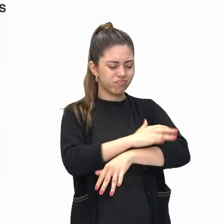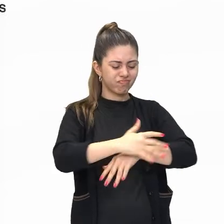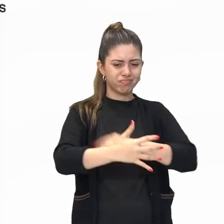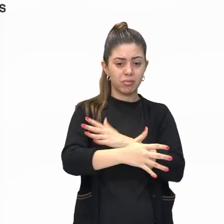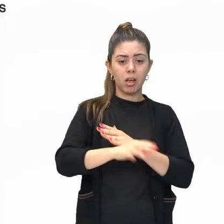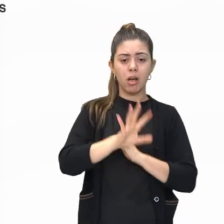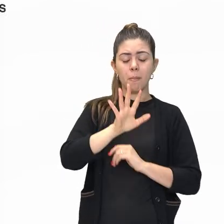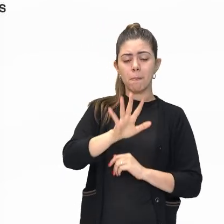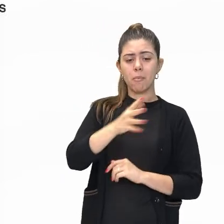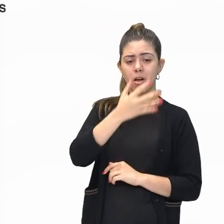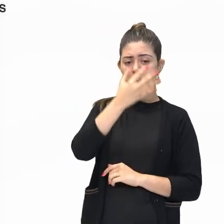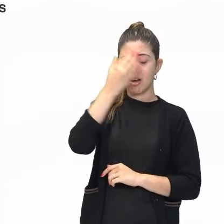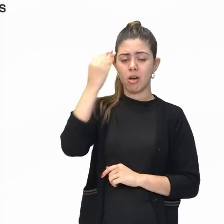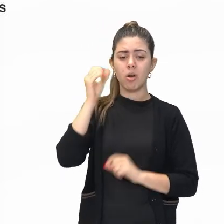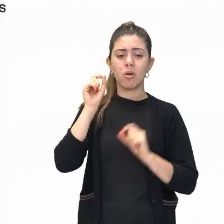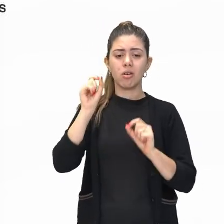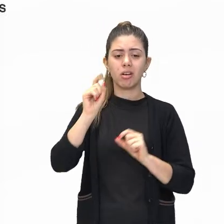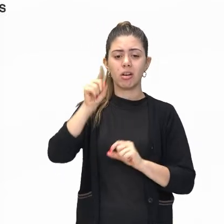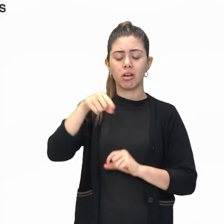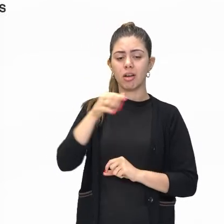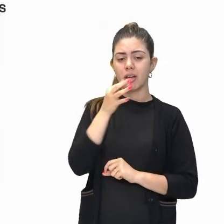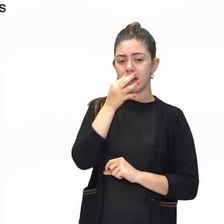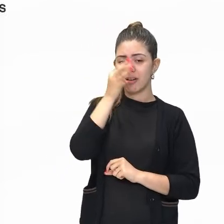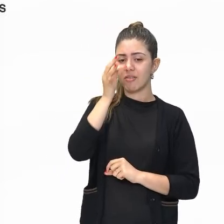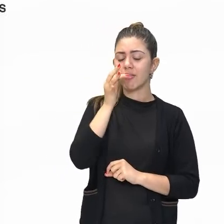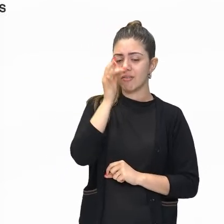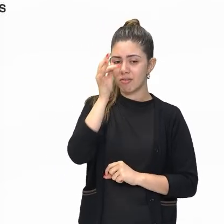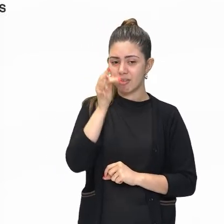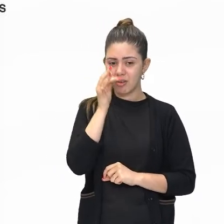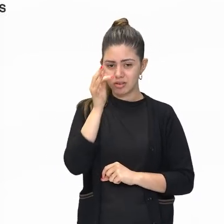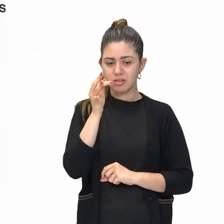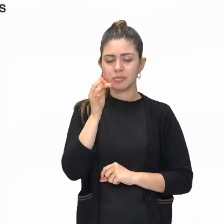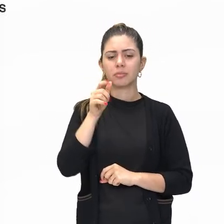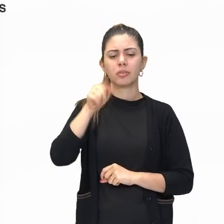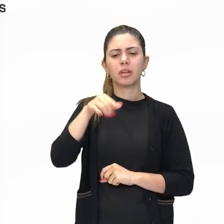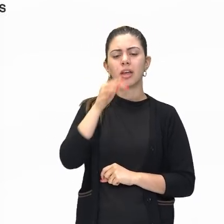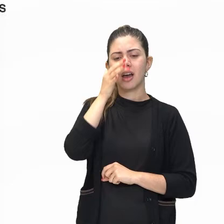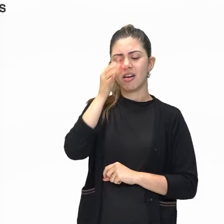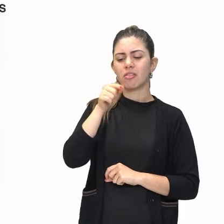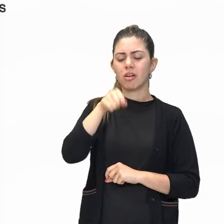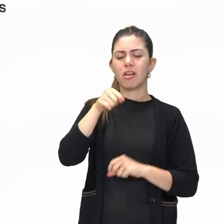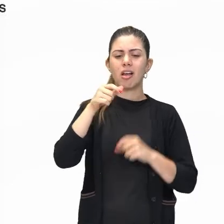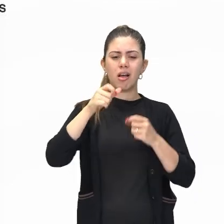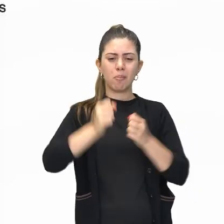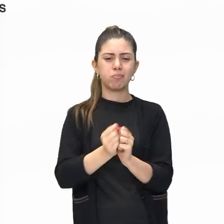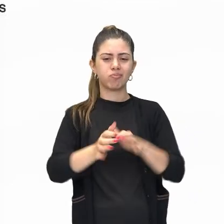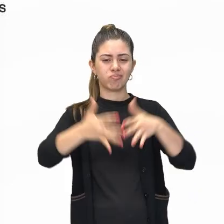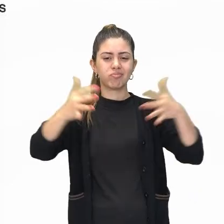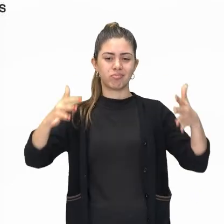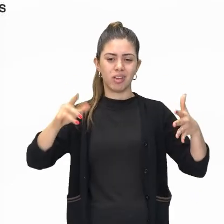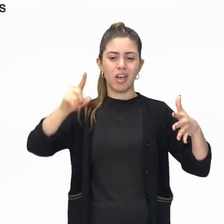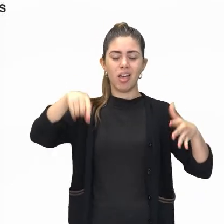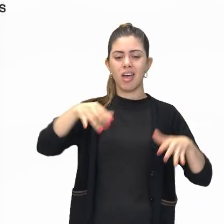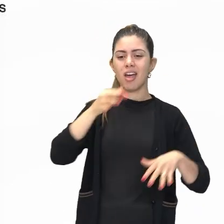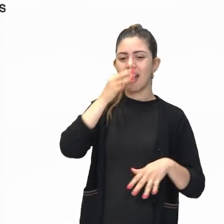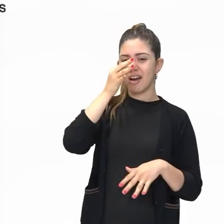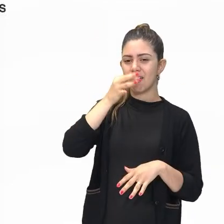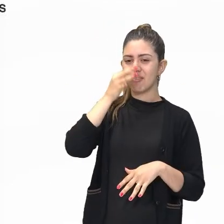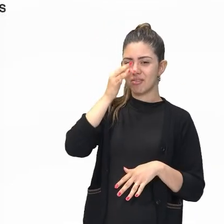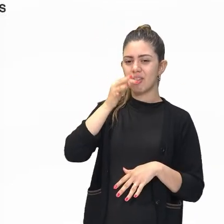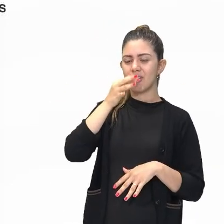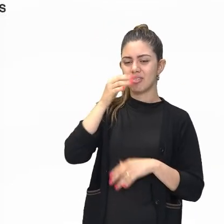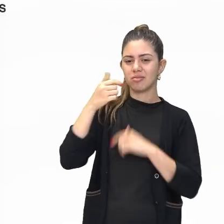se esqueçam da rosa de Hiroshima, a rosa